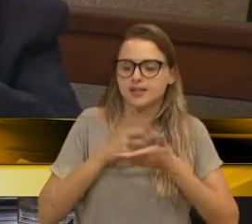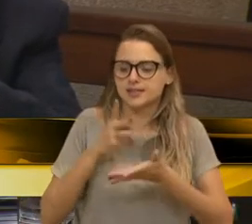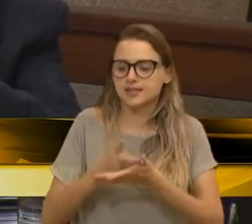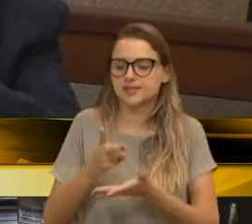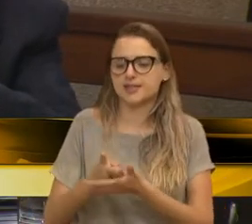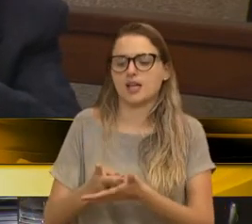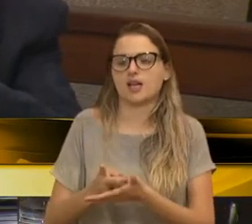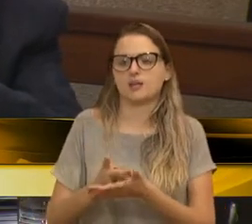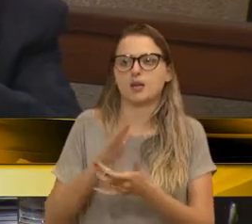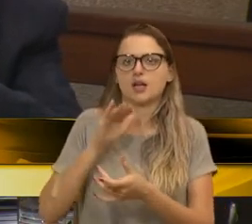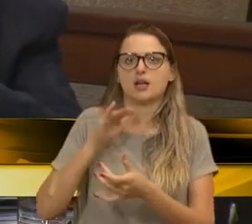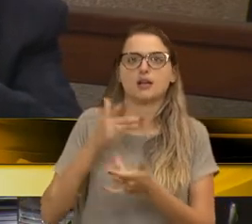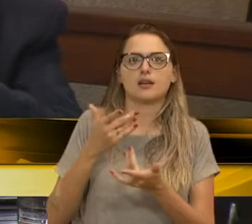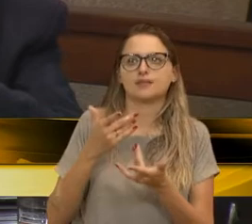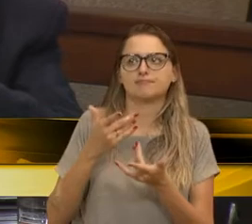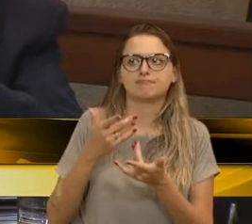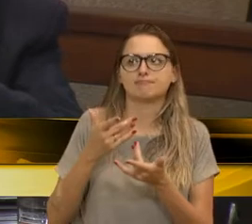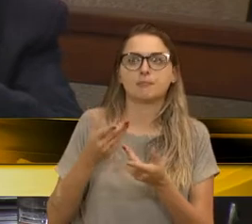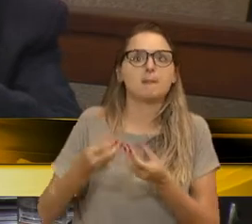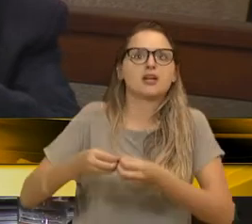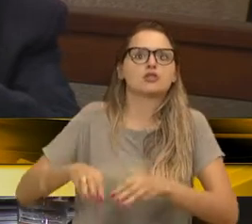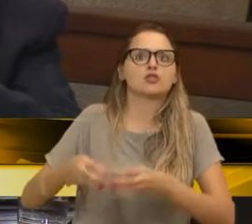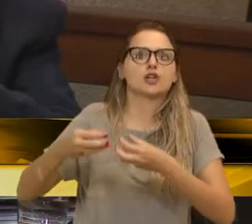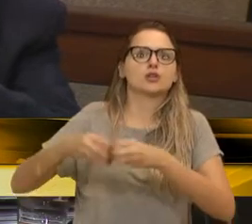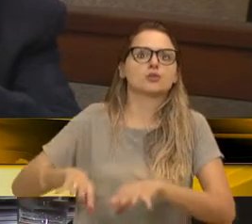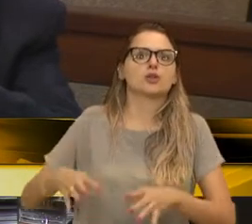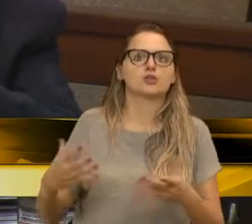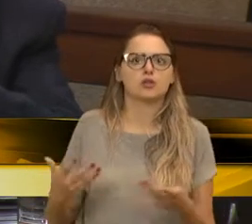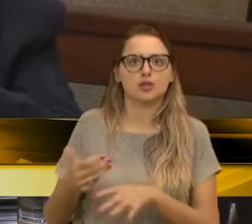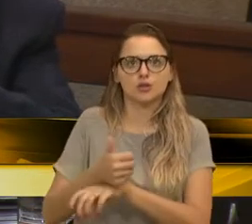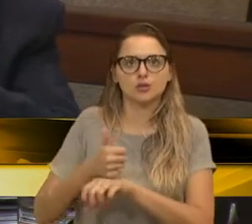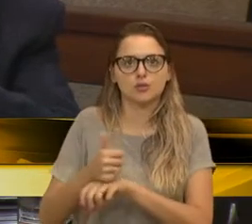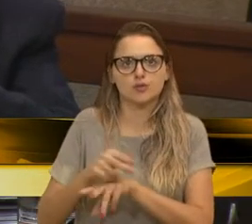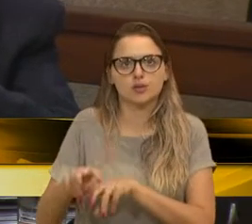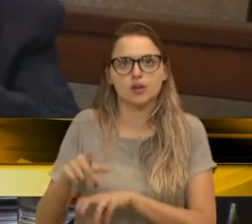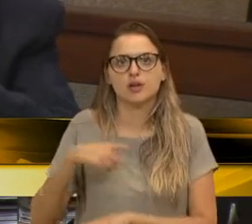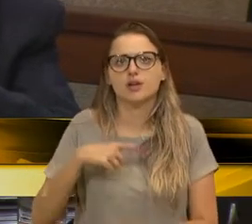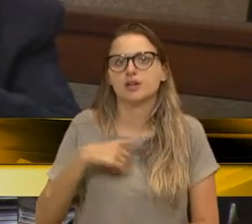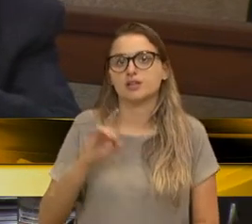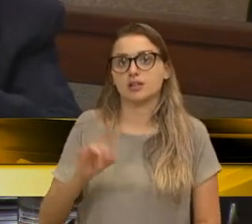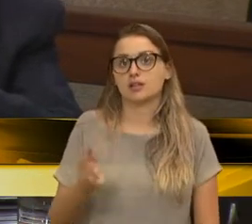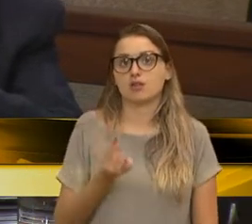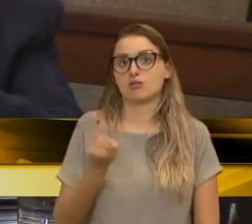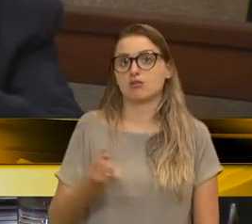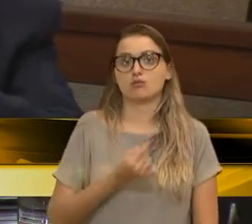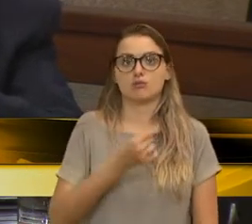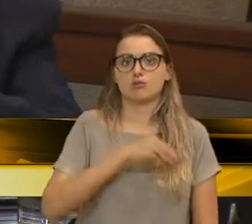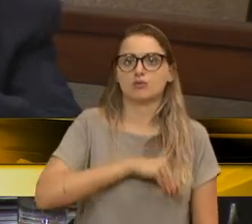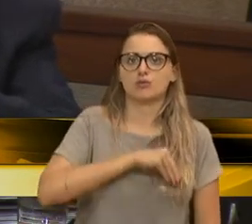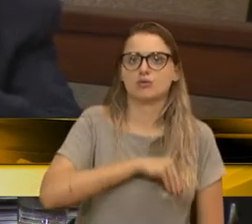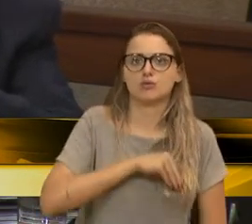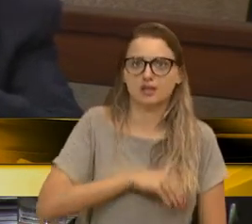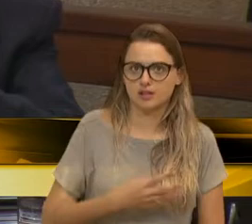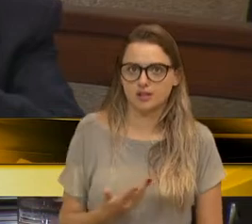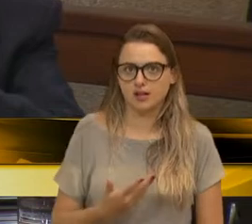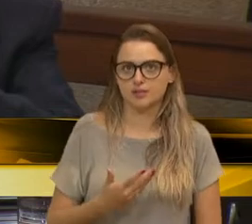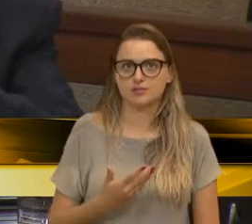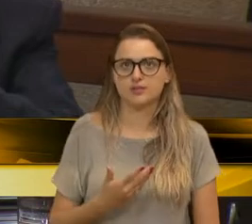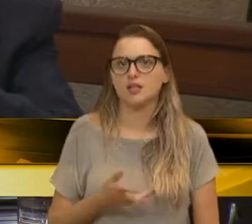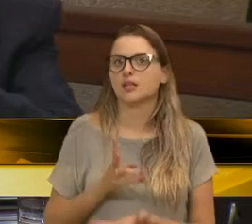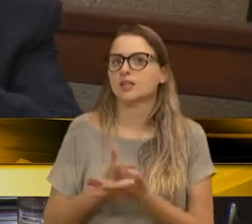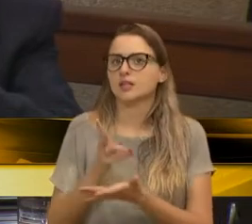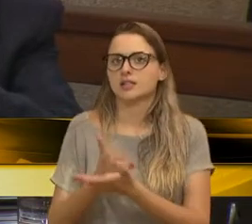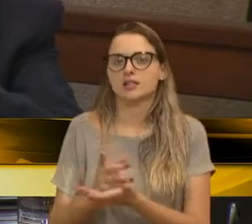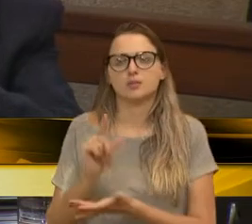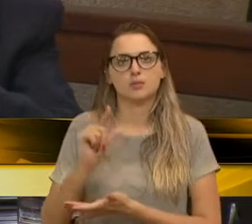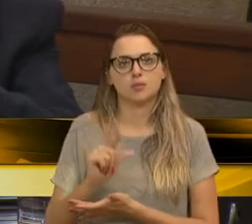nas mesmas costas. É fácil do pequeno, daquele que ganha um salário, daquele que está ali com